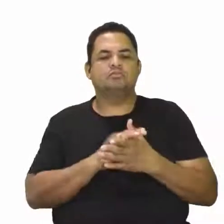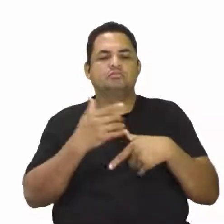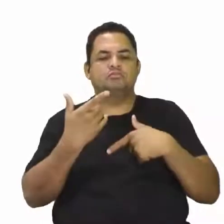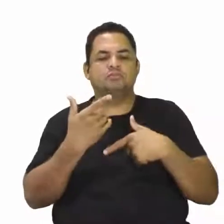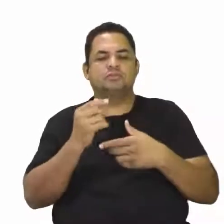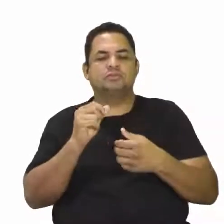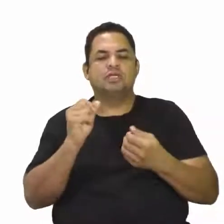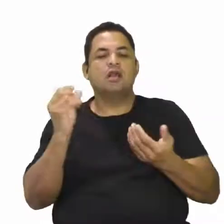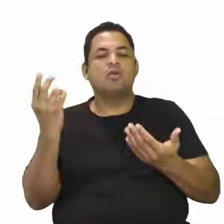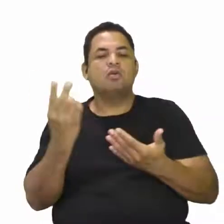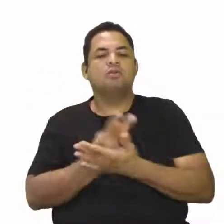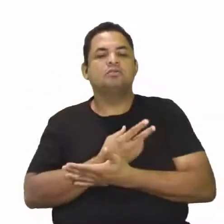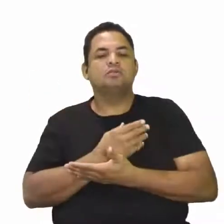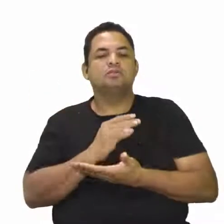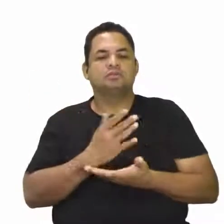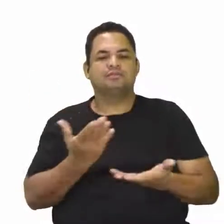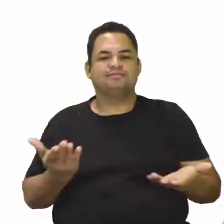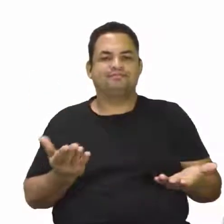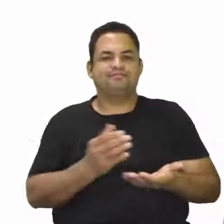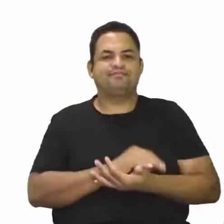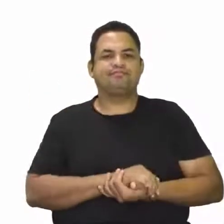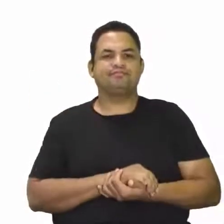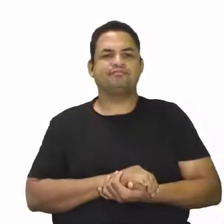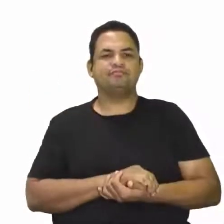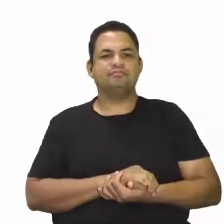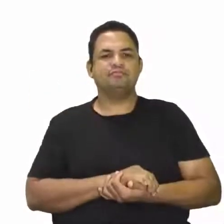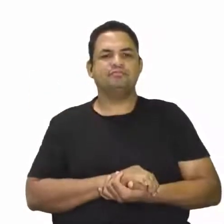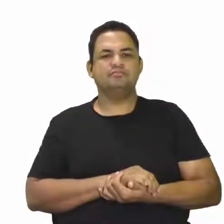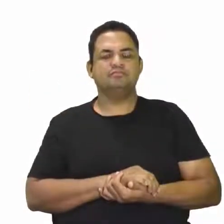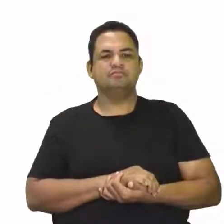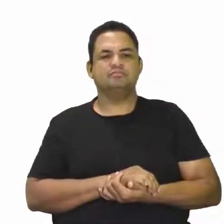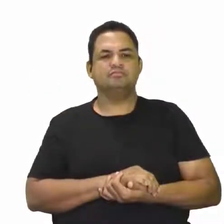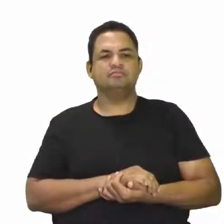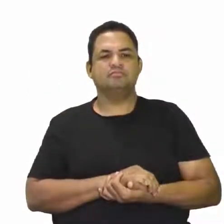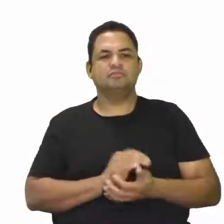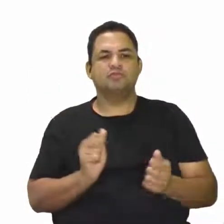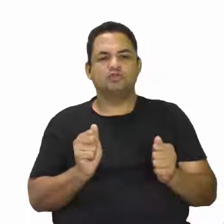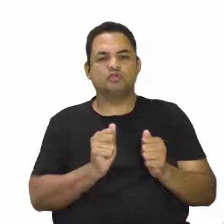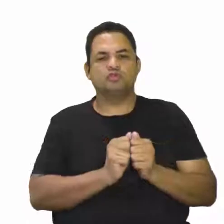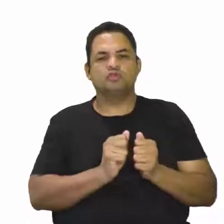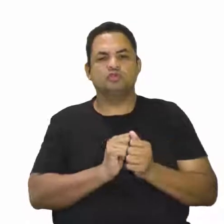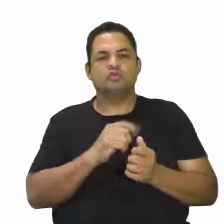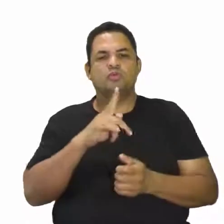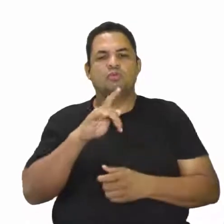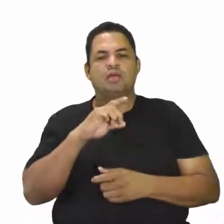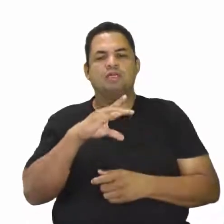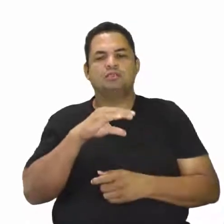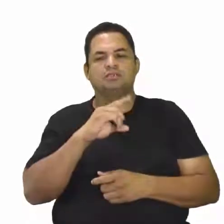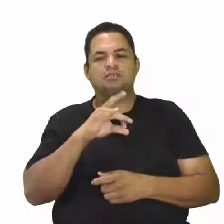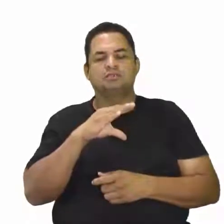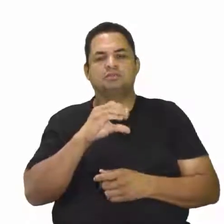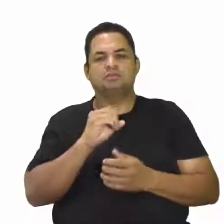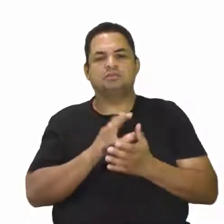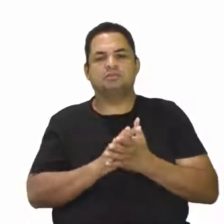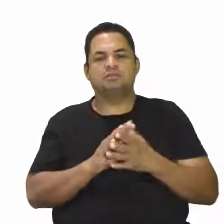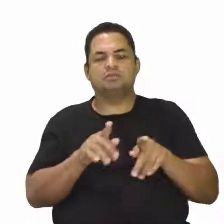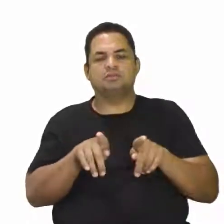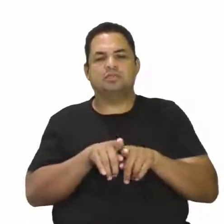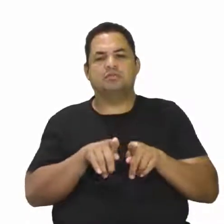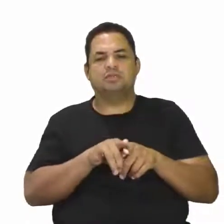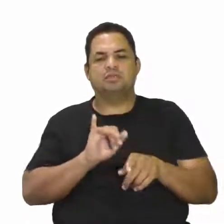em desenvolvimento, certo? Certo. Juntamente com o particípio e